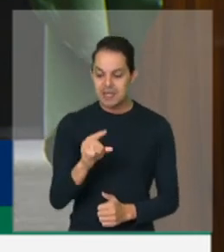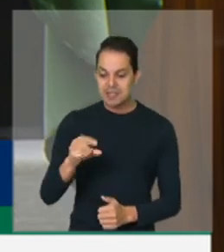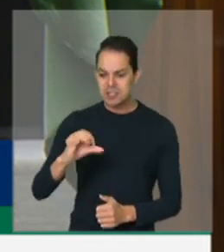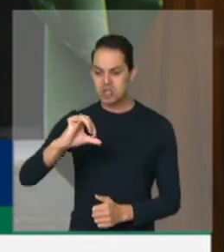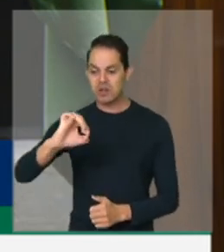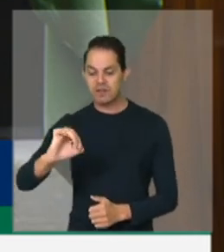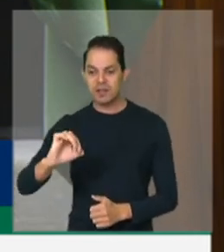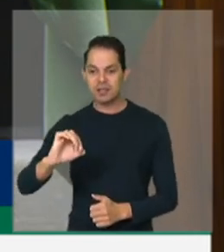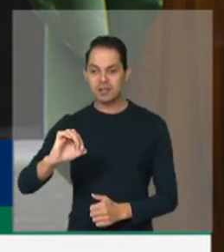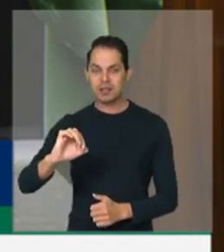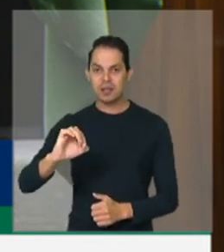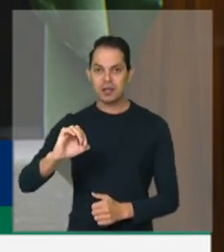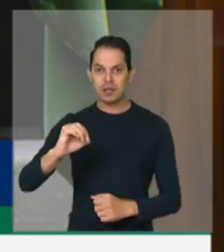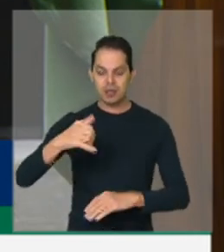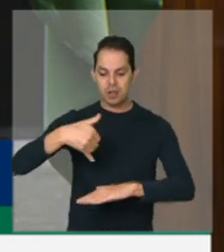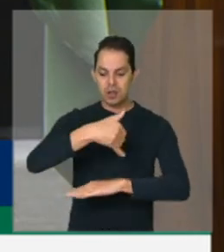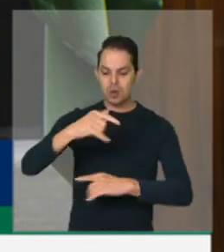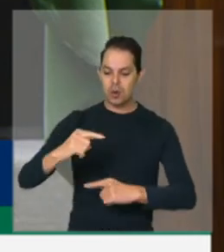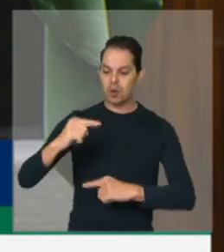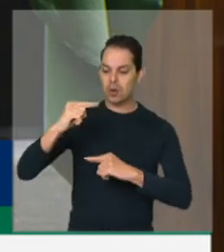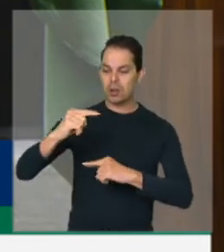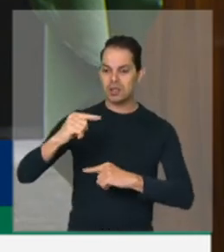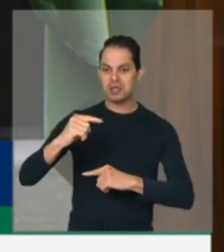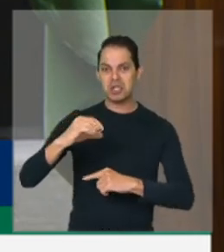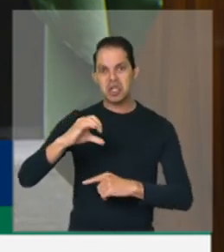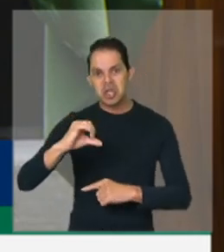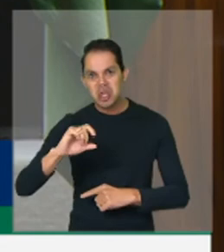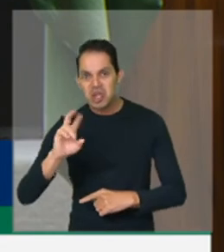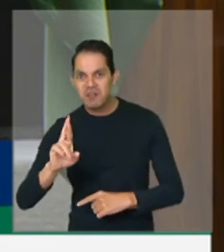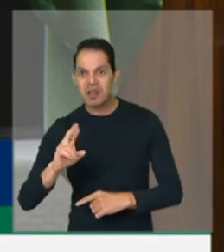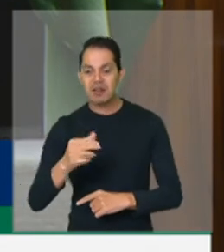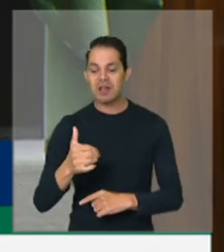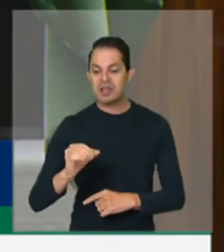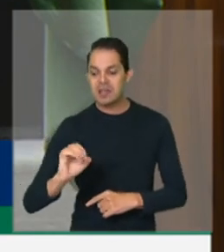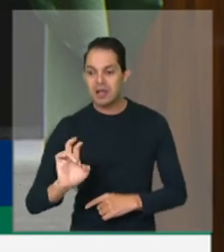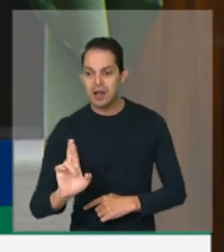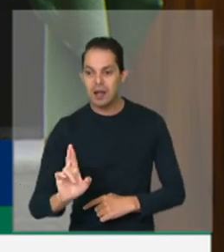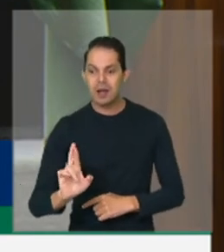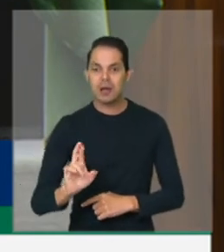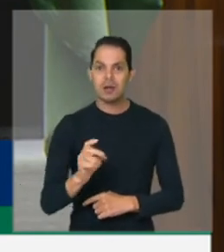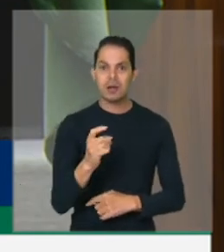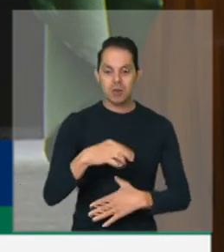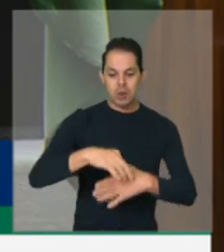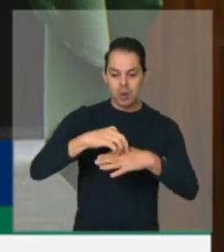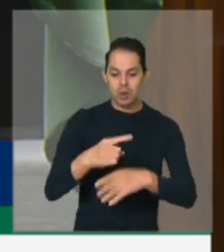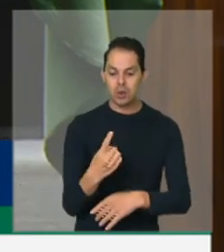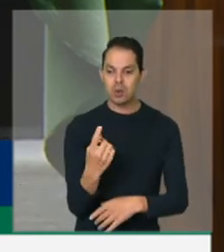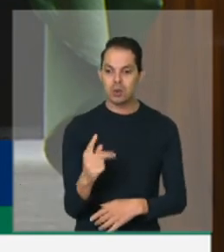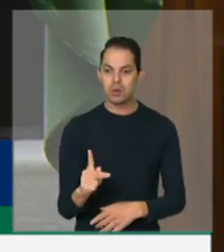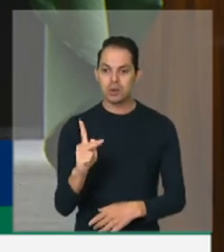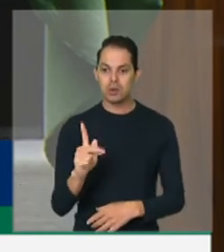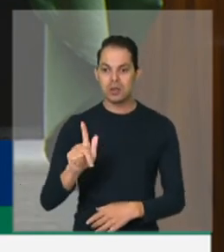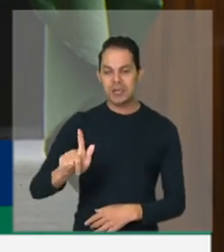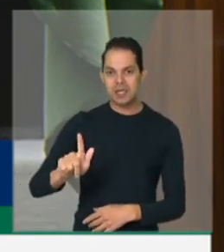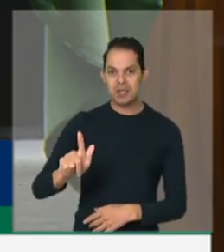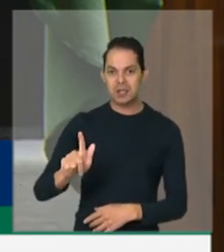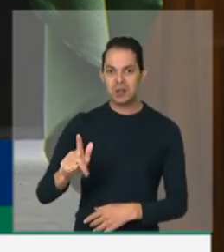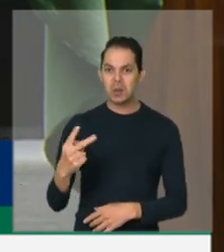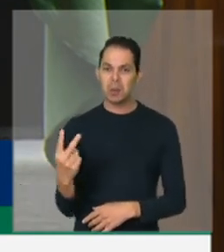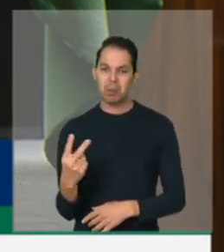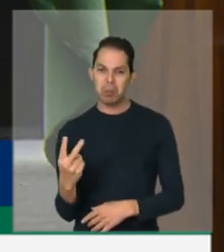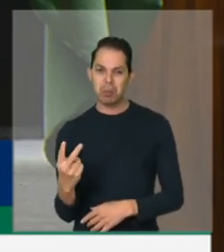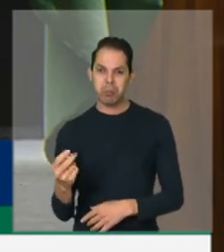R$6,90. Um tubo de óleo, como dizem lá, R$9 para R$10. E um quilo de carne, como se diz no Nordeste, de segunda